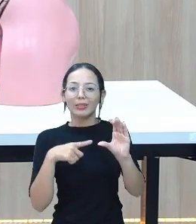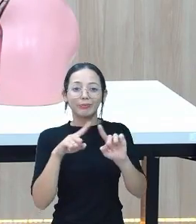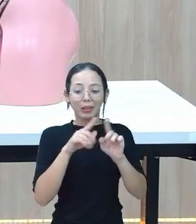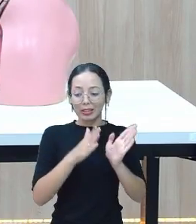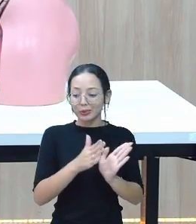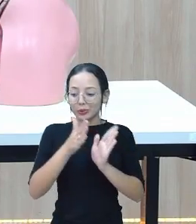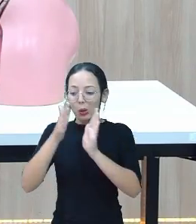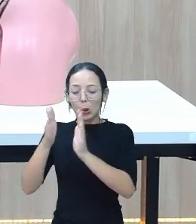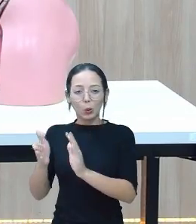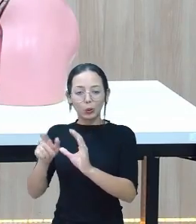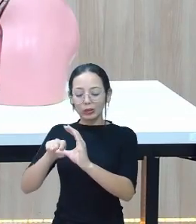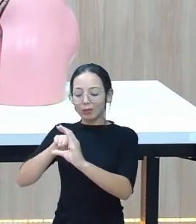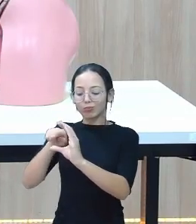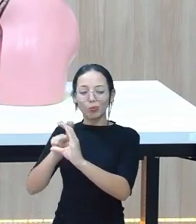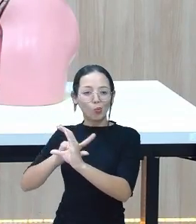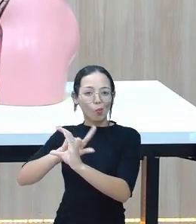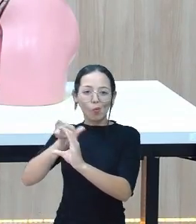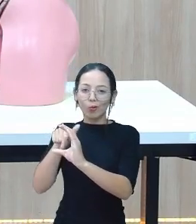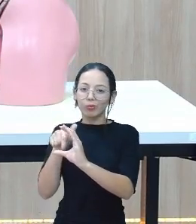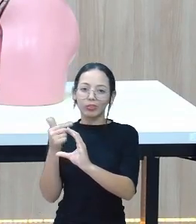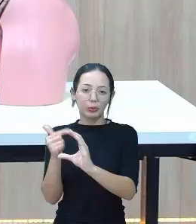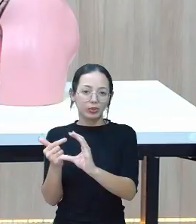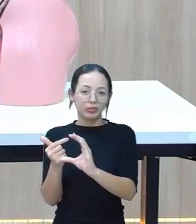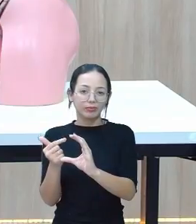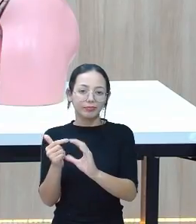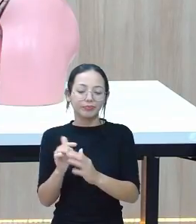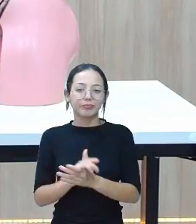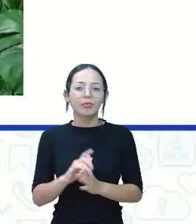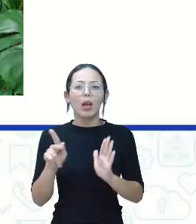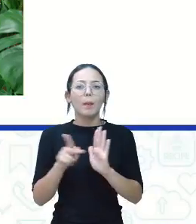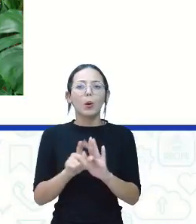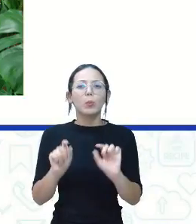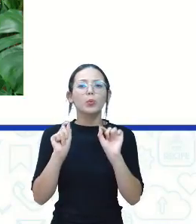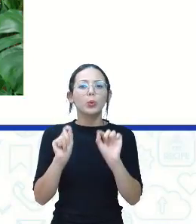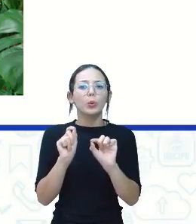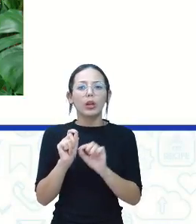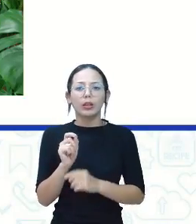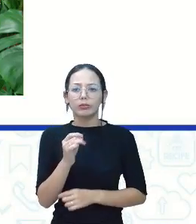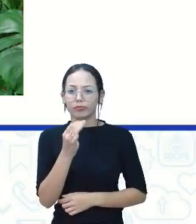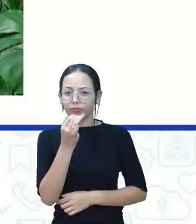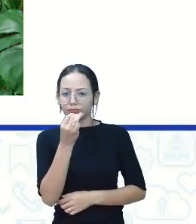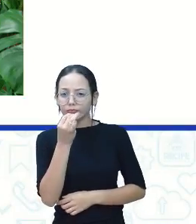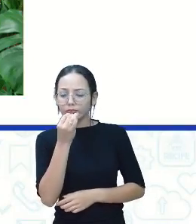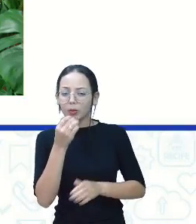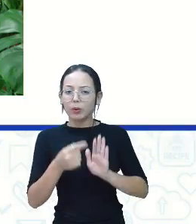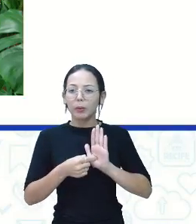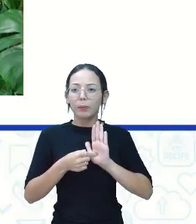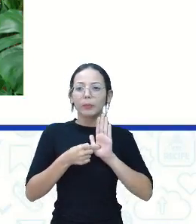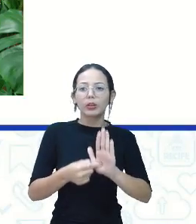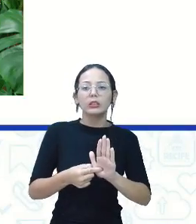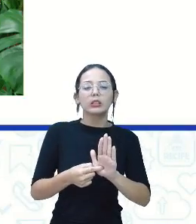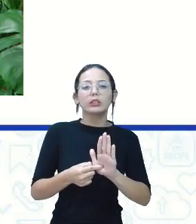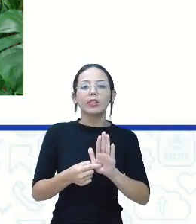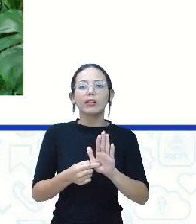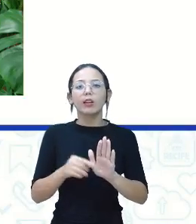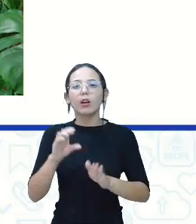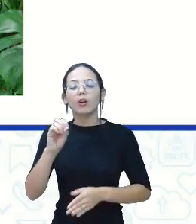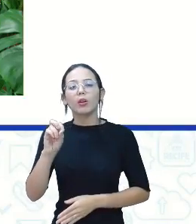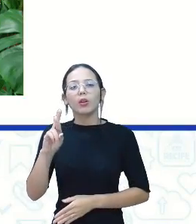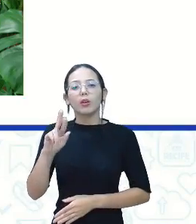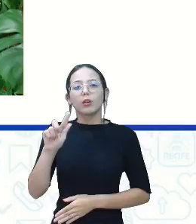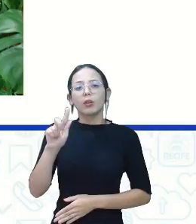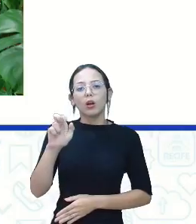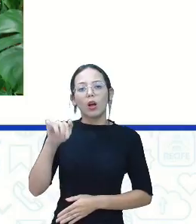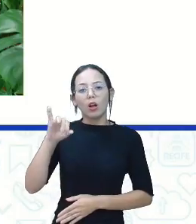diferente da célula procarionte. Ela é observada também a apresentação de